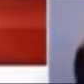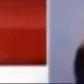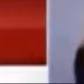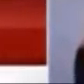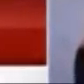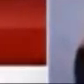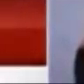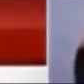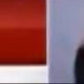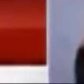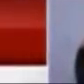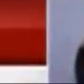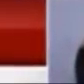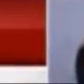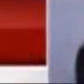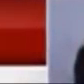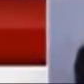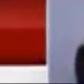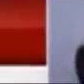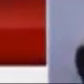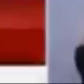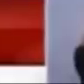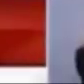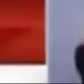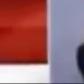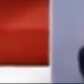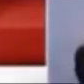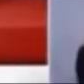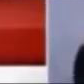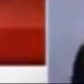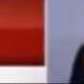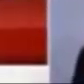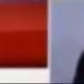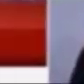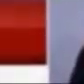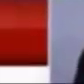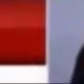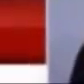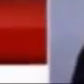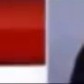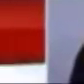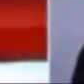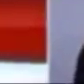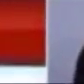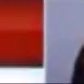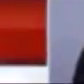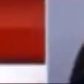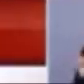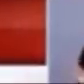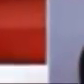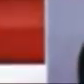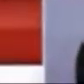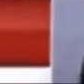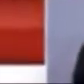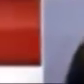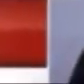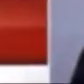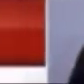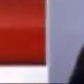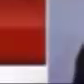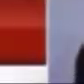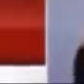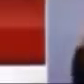pé também vai a partir desse momento foi permitir ao benfica tv imaginem que tony é um momento antónio simões